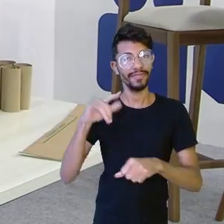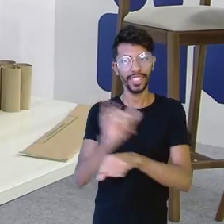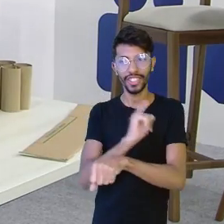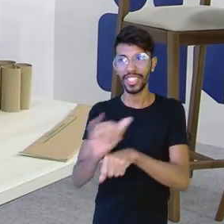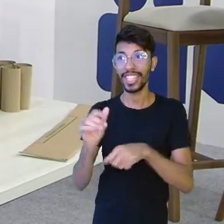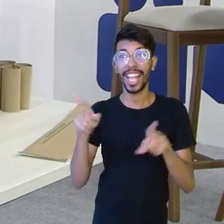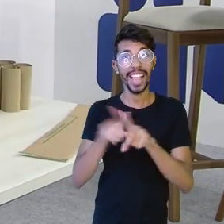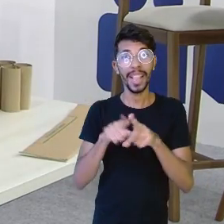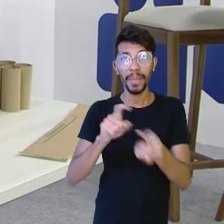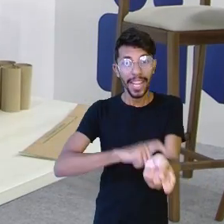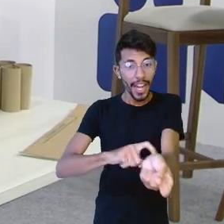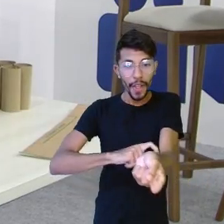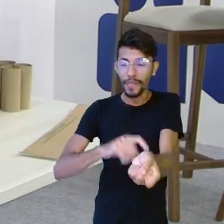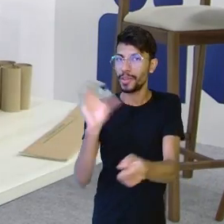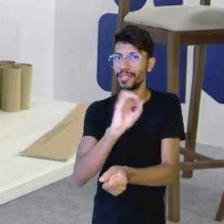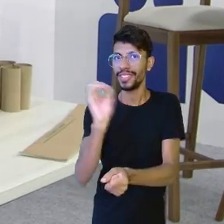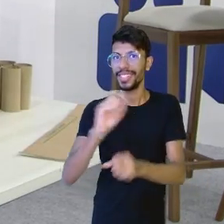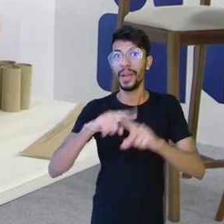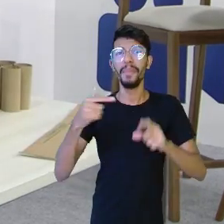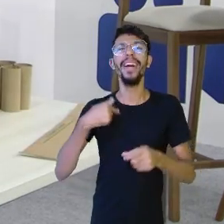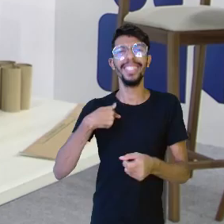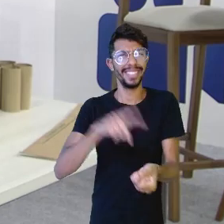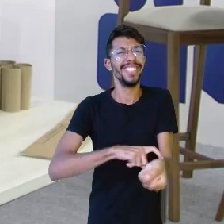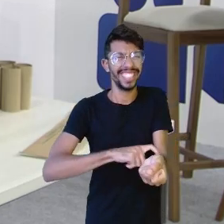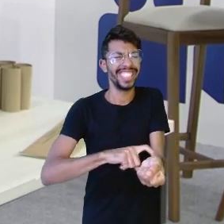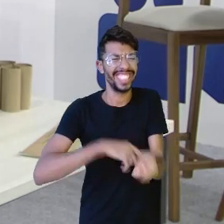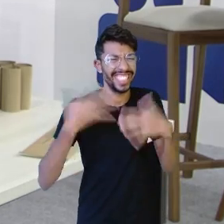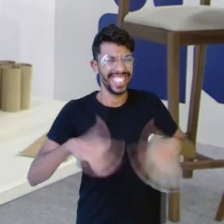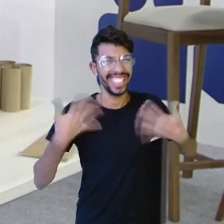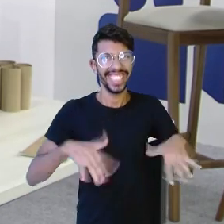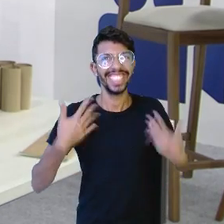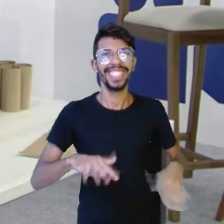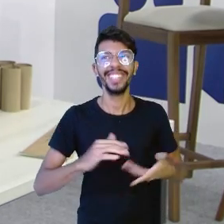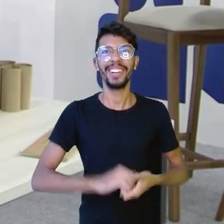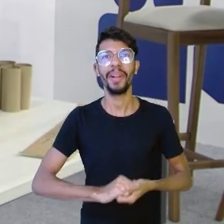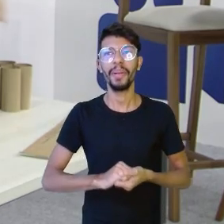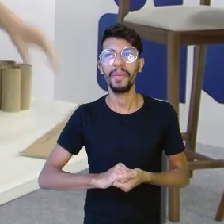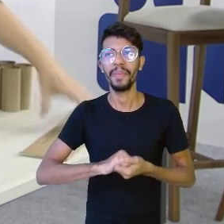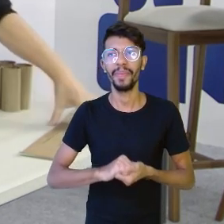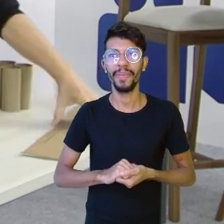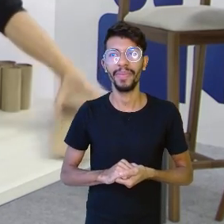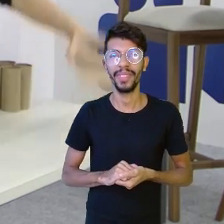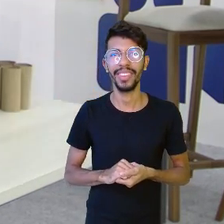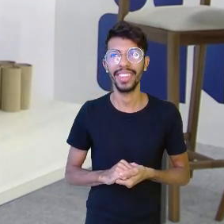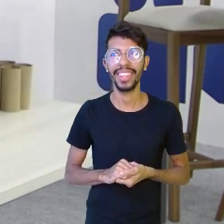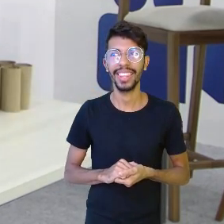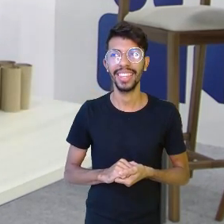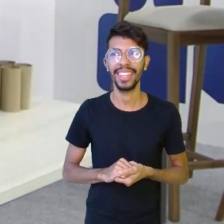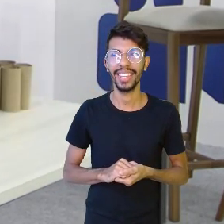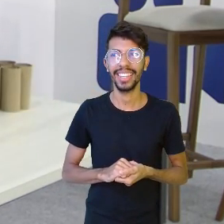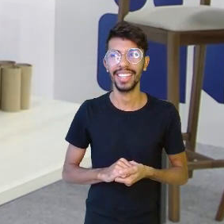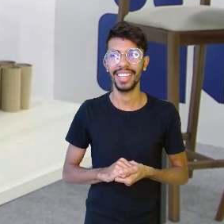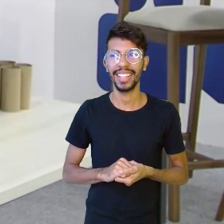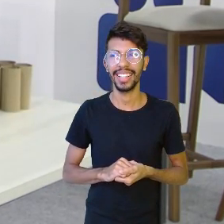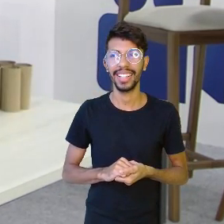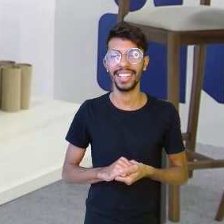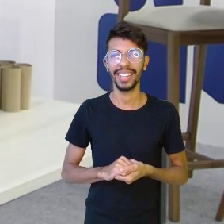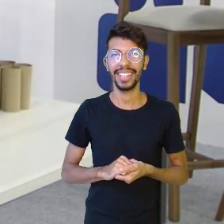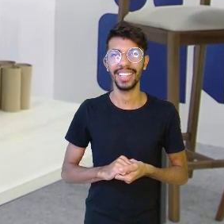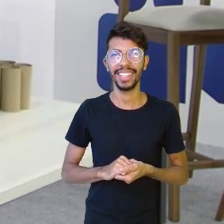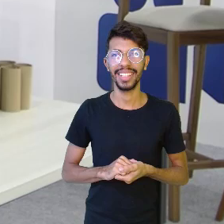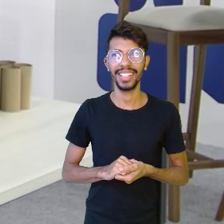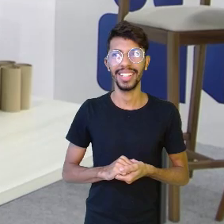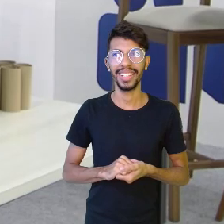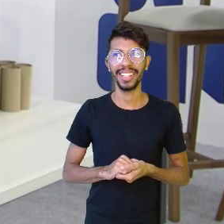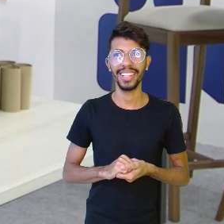fica nervoso, dá tudo certo. O problema é que eu tô nervosa. Vamos lá. Oi? Gente, o pessoal